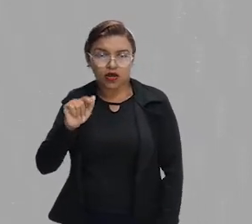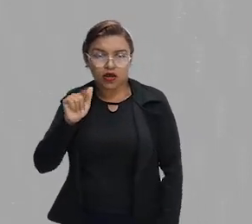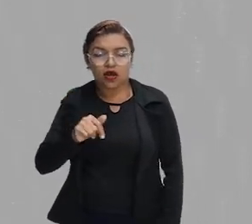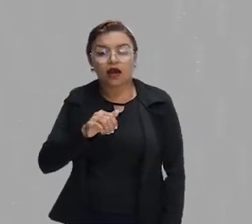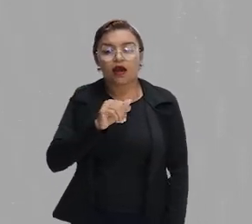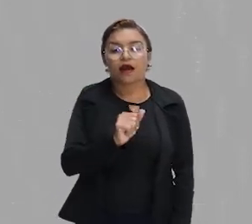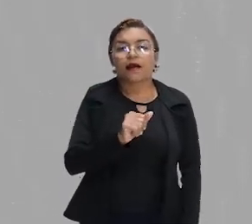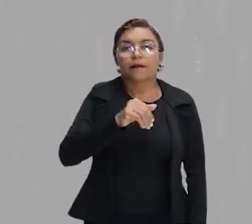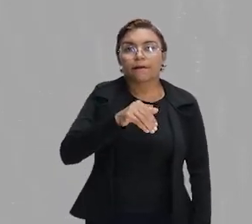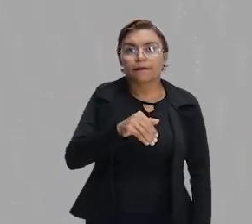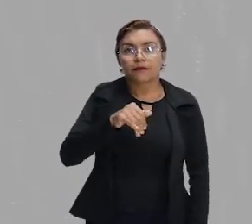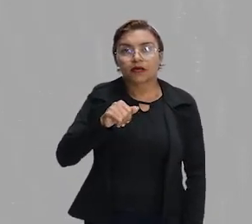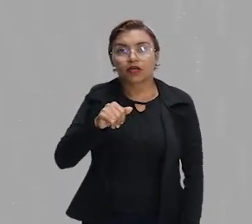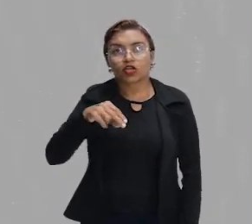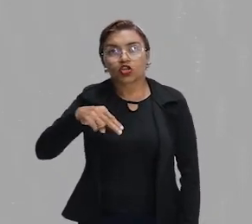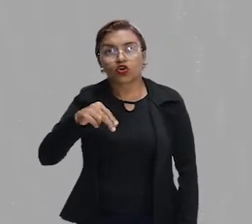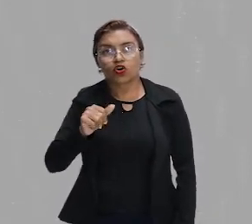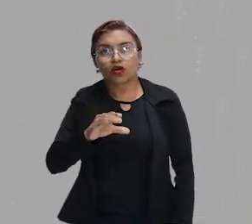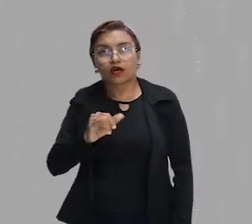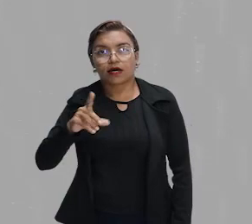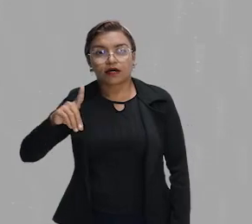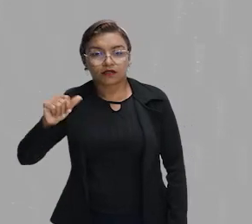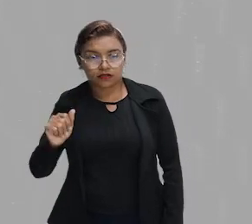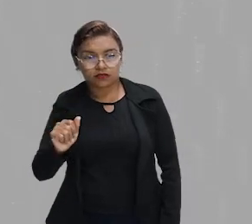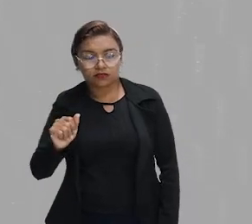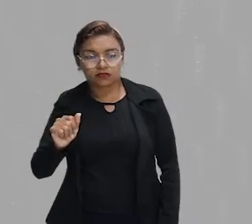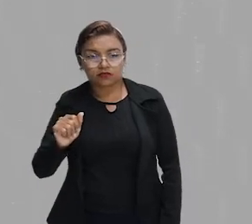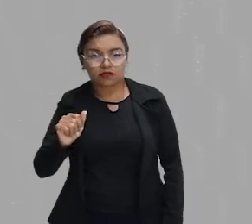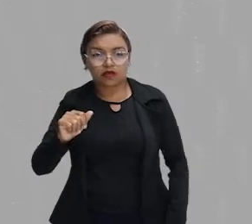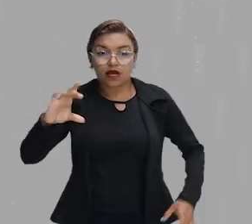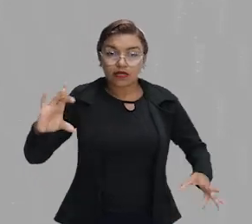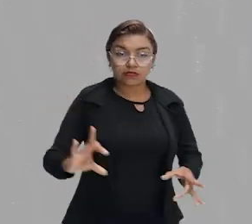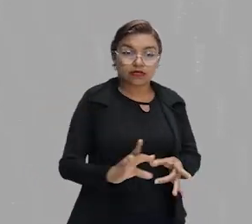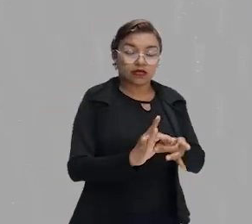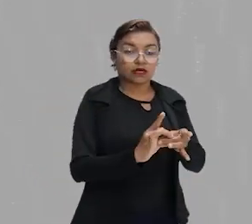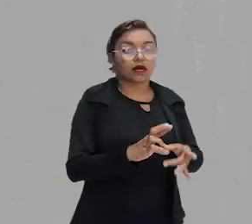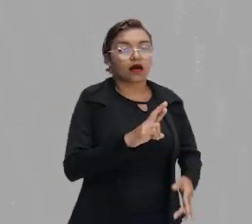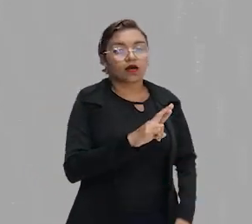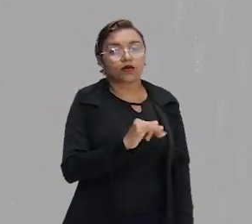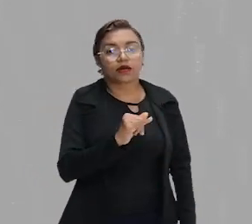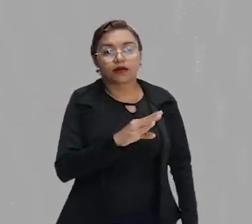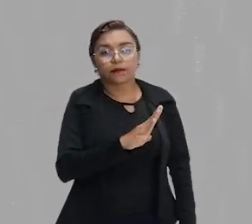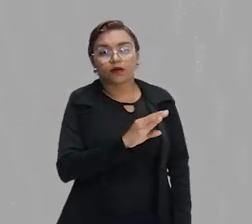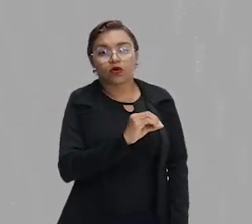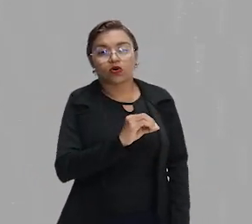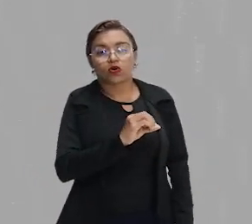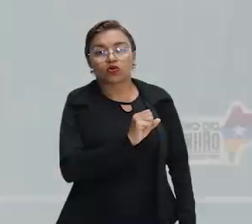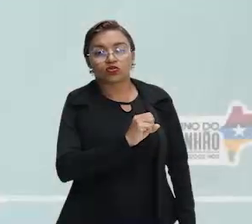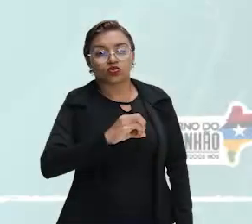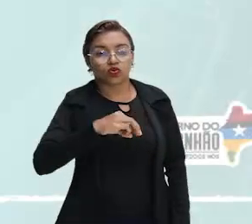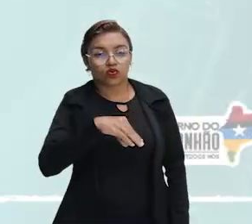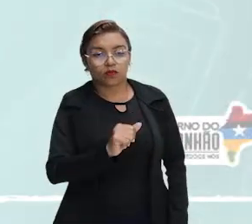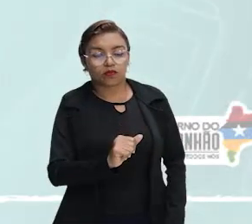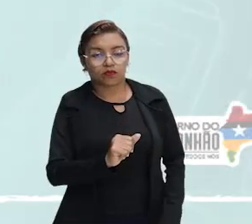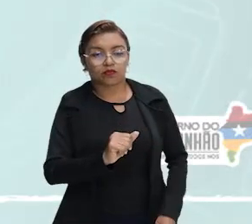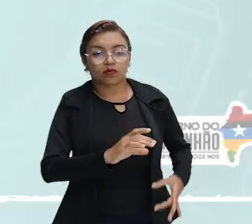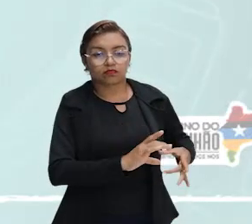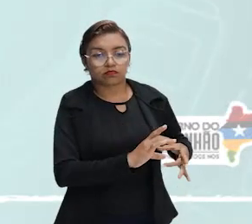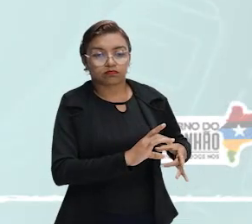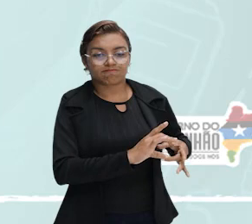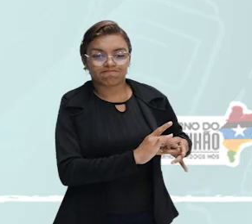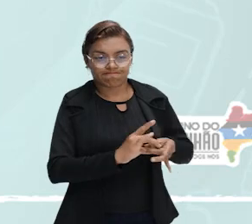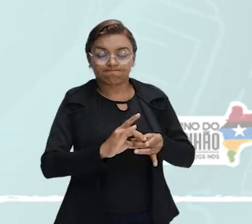prolina. Então, este RNA transportador ele se liga ao ribossomo. E aí, ó, antes a